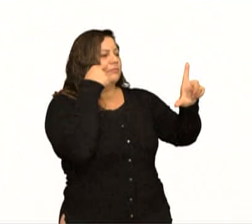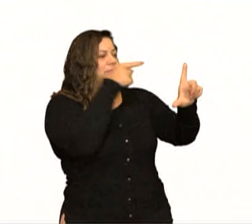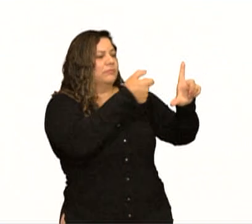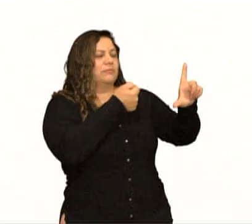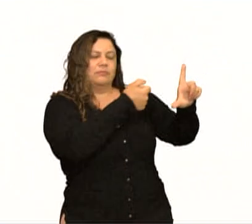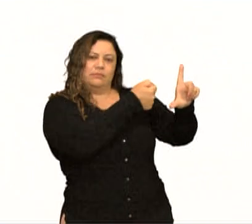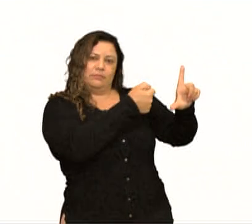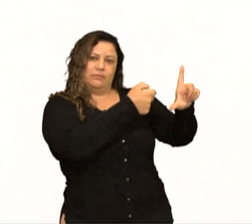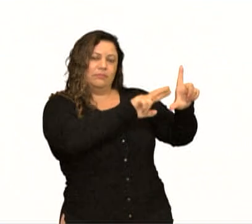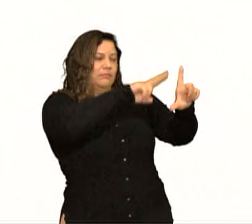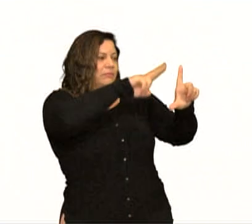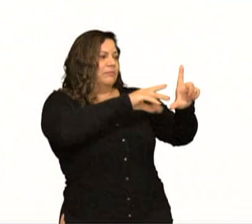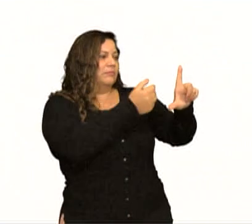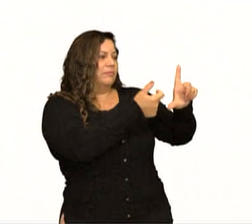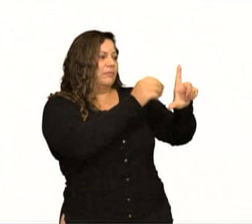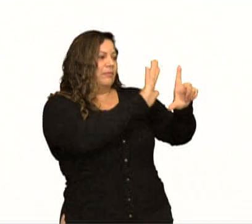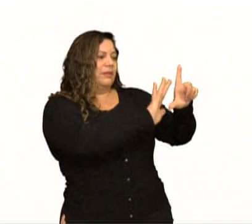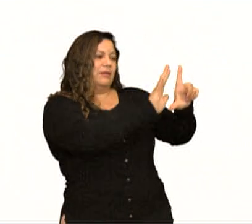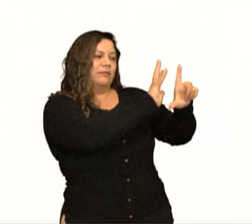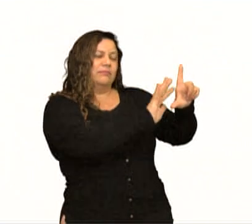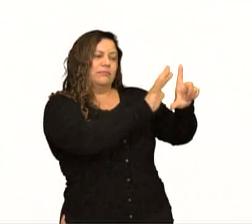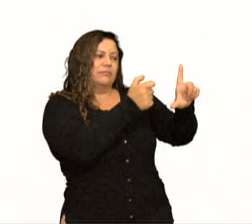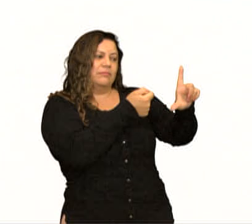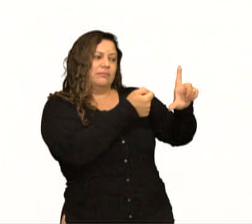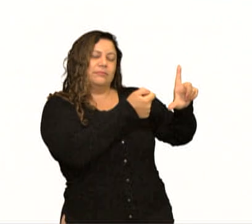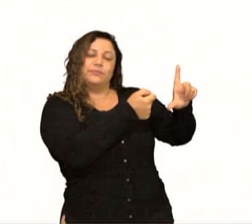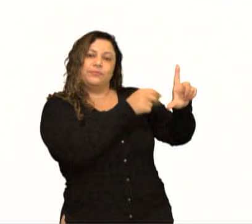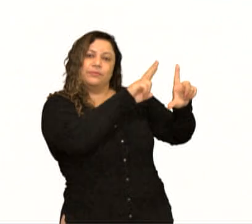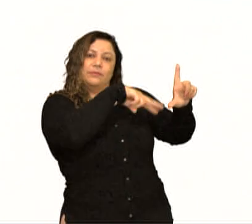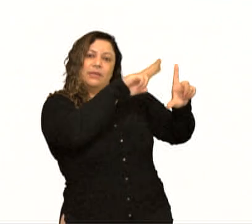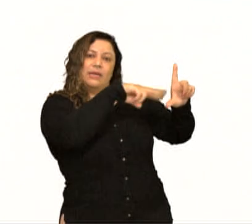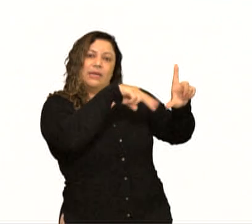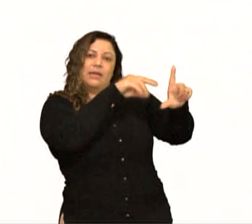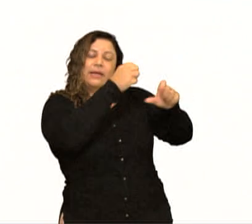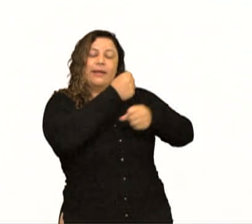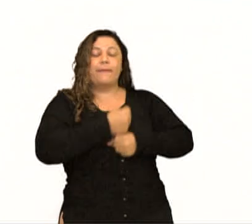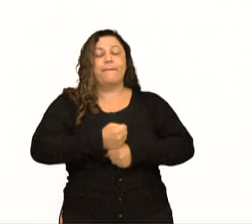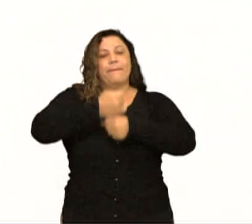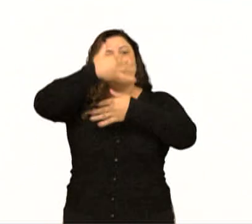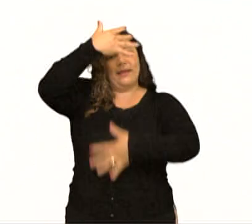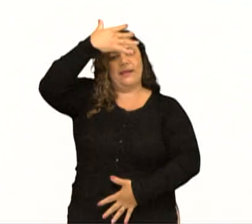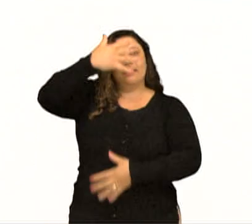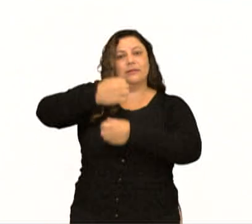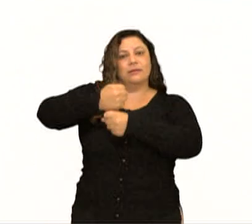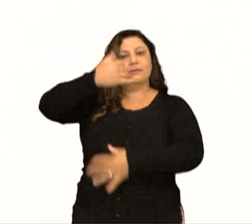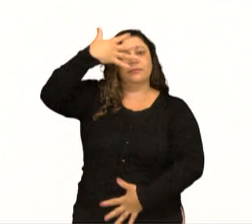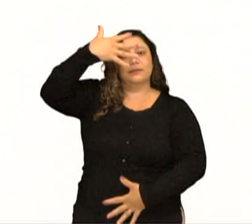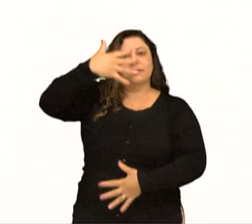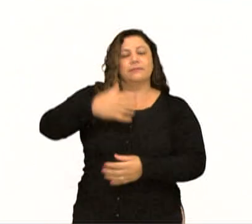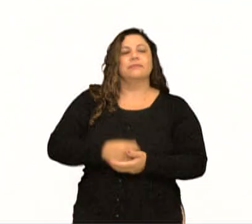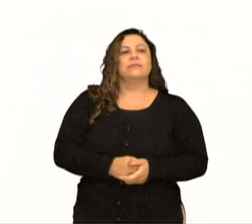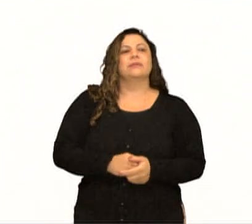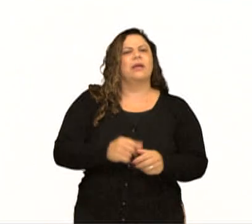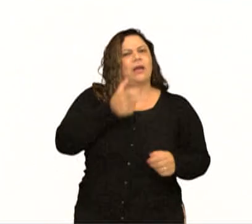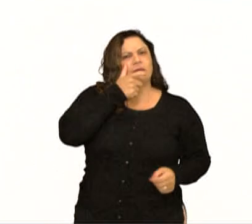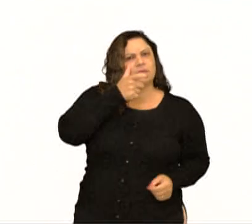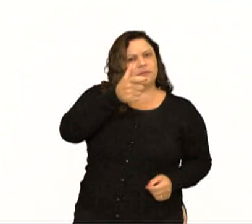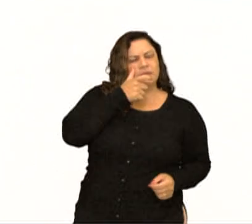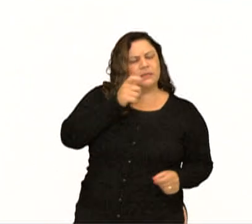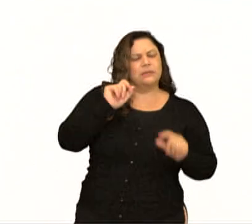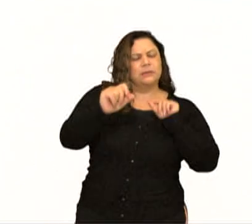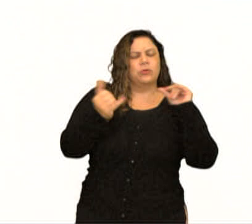ler, escanear esse QR Code ali, e você vai abrir um texto bastante bacana, interessante, onde vai lhe dar